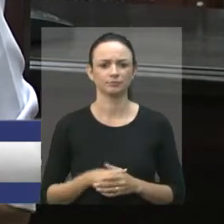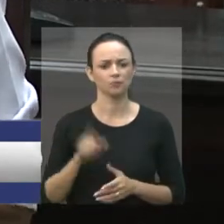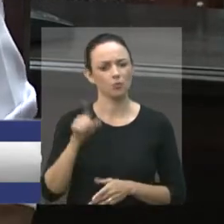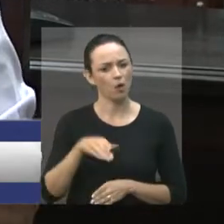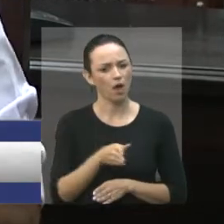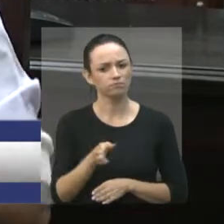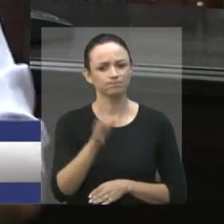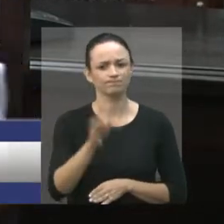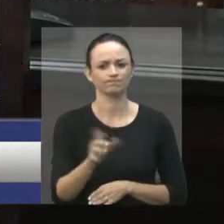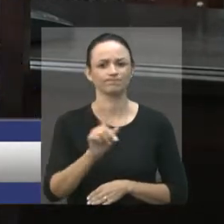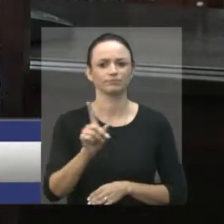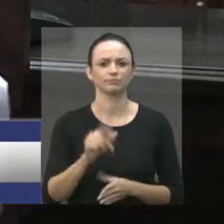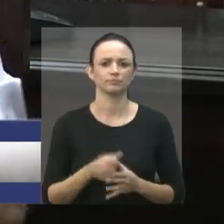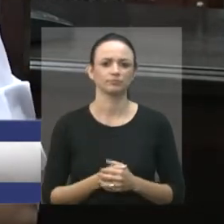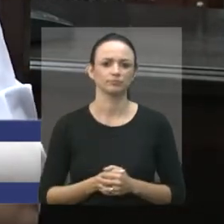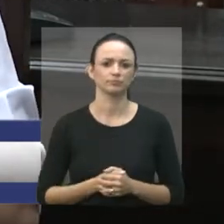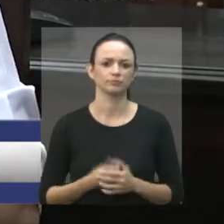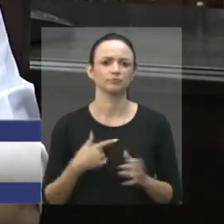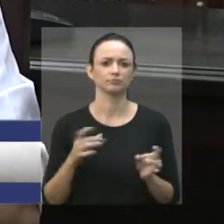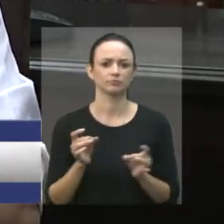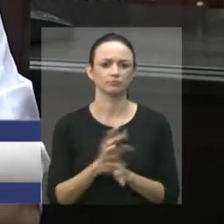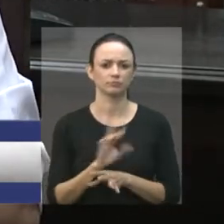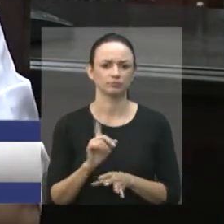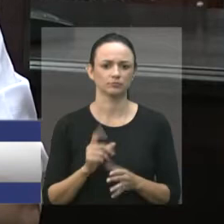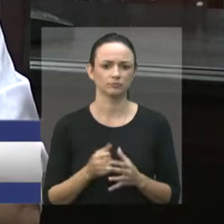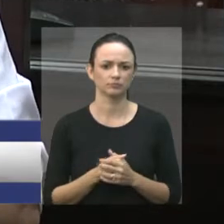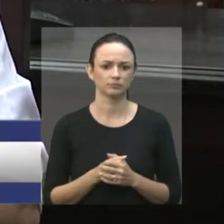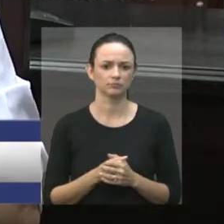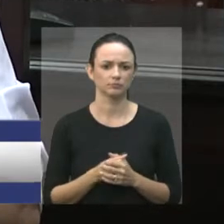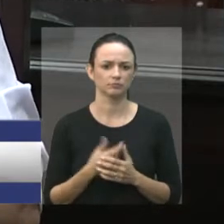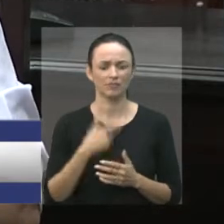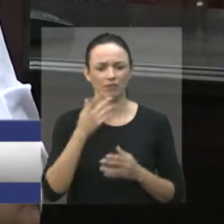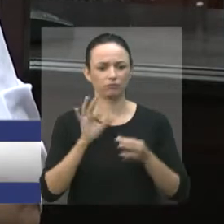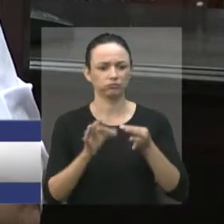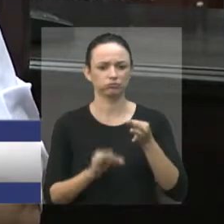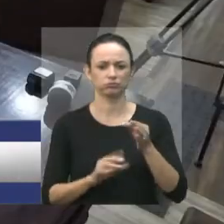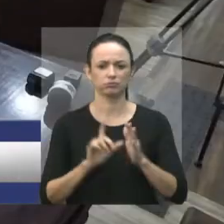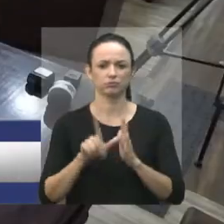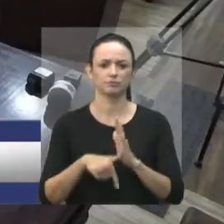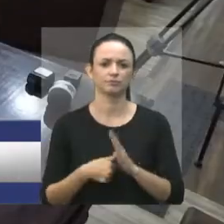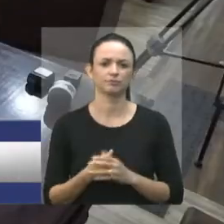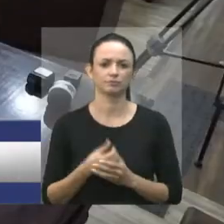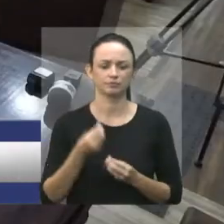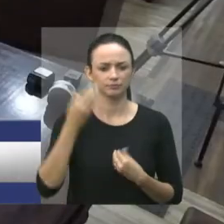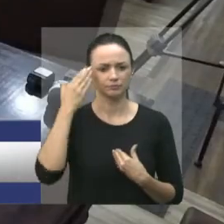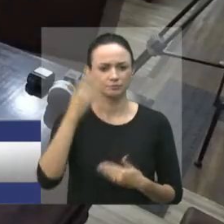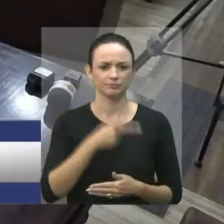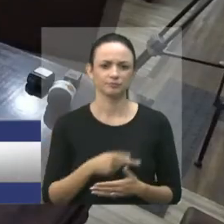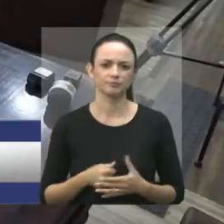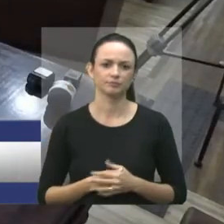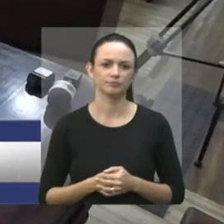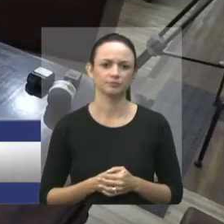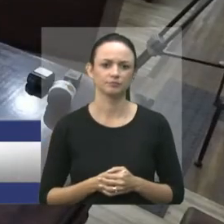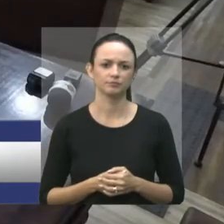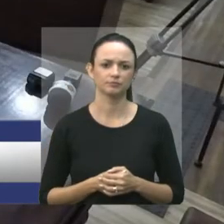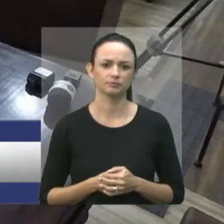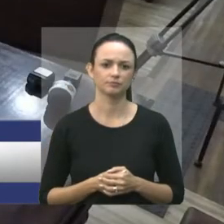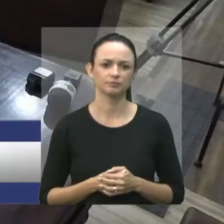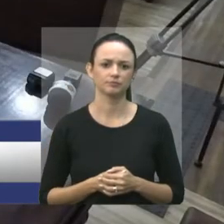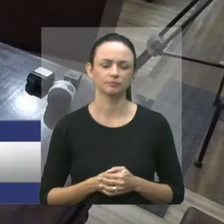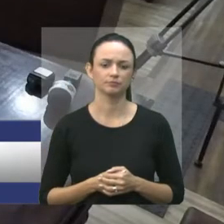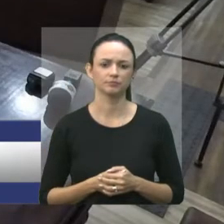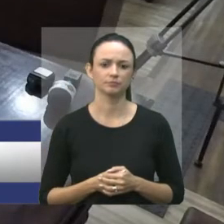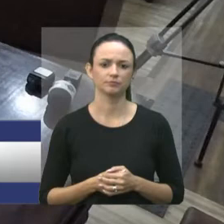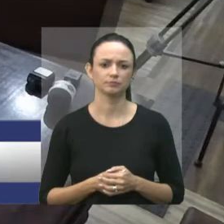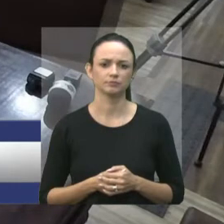senhor presidente. Eu termino. Não vamos, senão a gente vai a noite toda aqui. Muito obrigado, senhor presidente. Pois não. Bom,